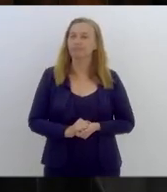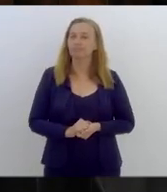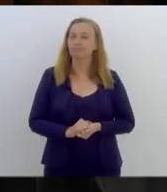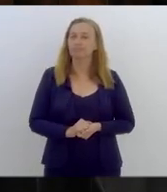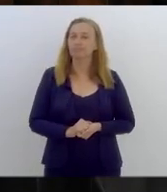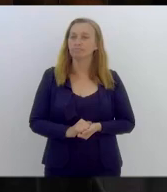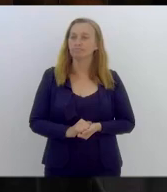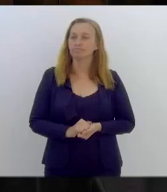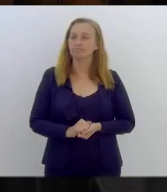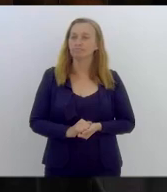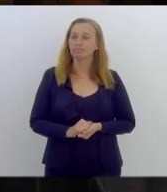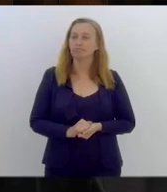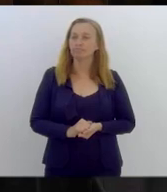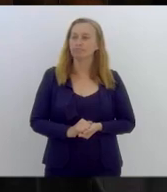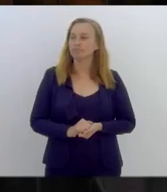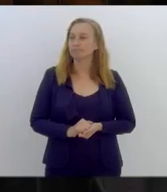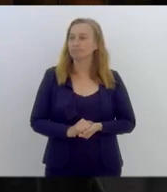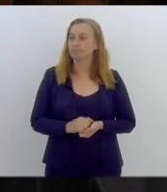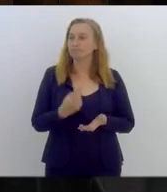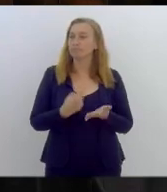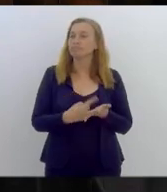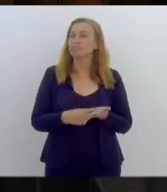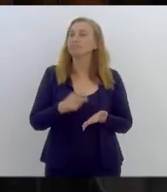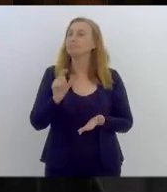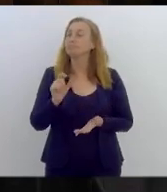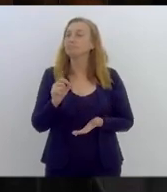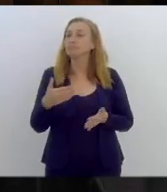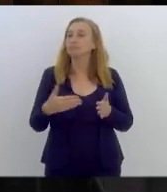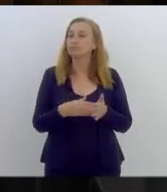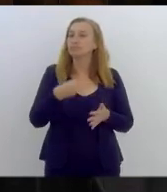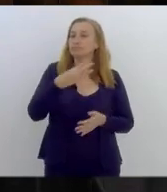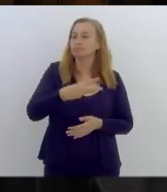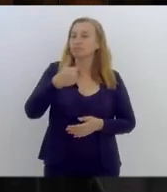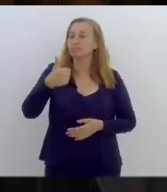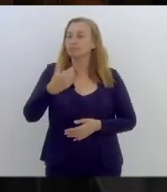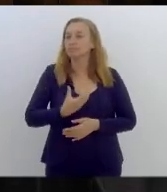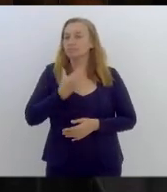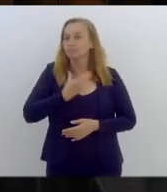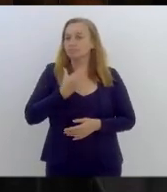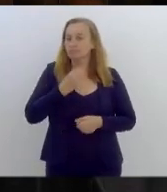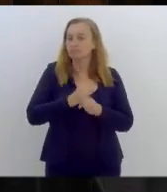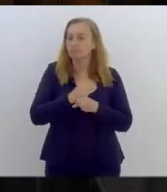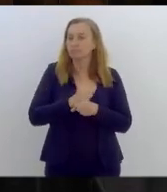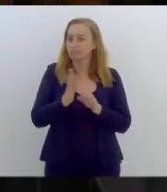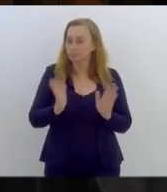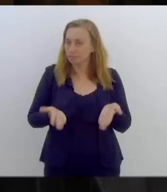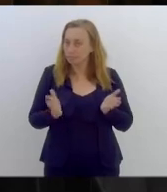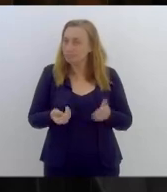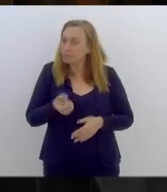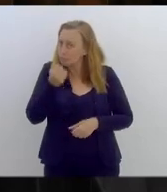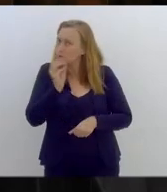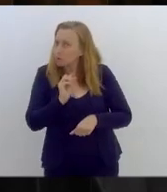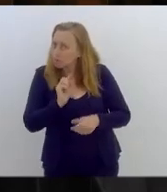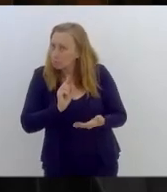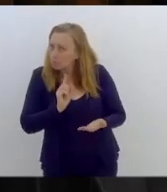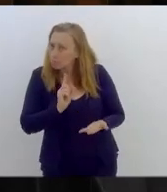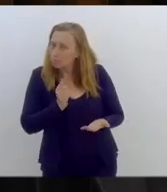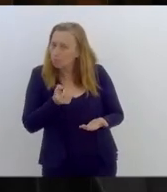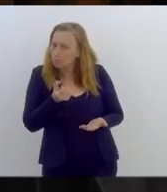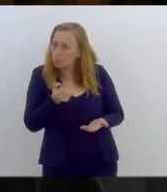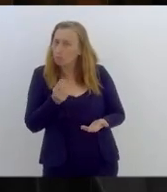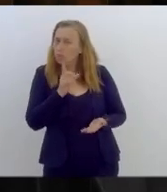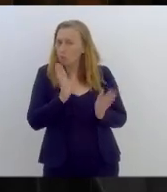a gasolina foi acordado que até 31 de dezembro deste ano e falta pouco hoje é dia